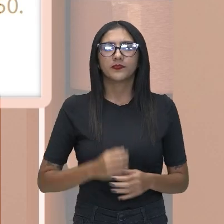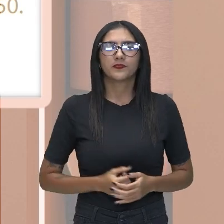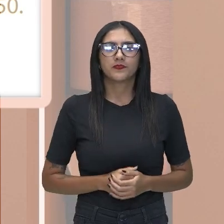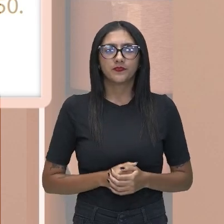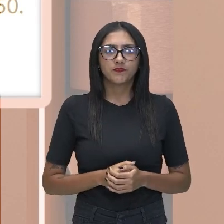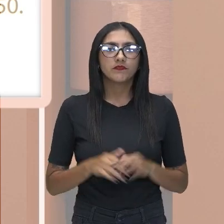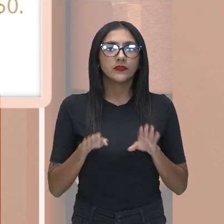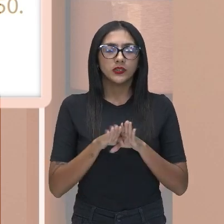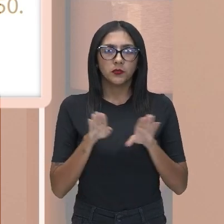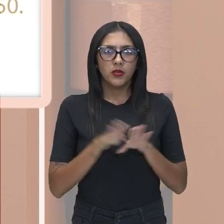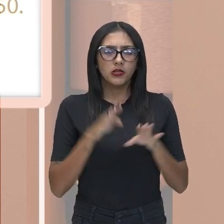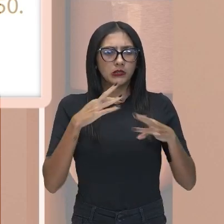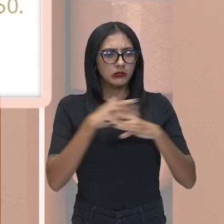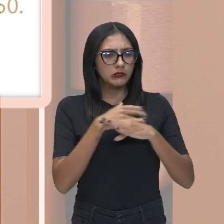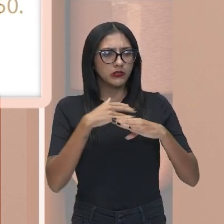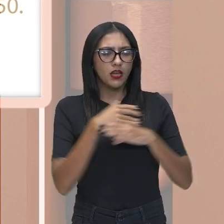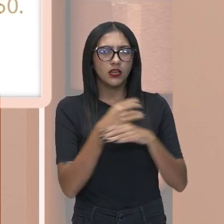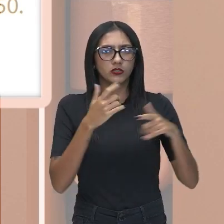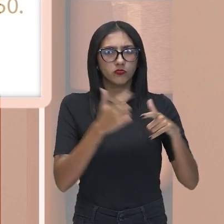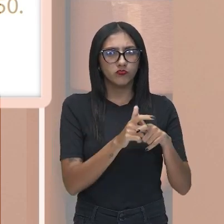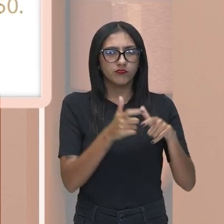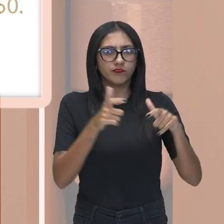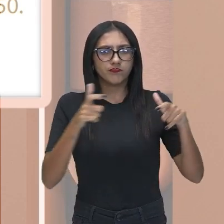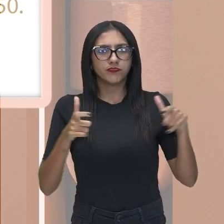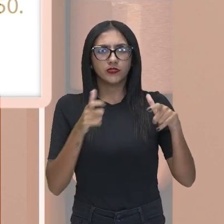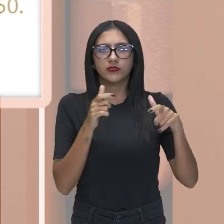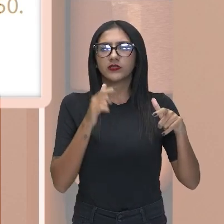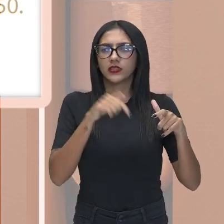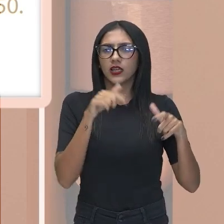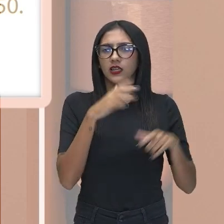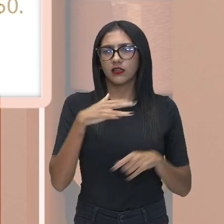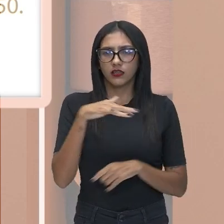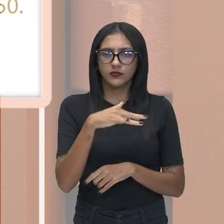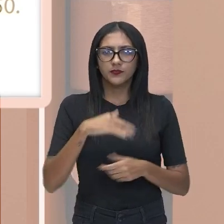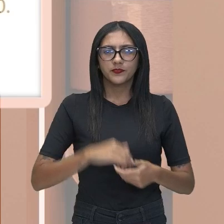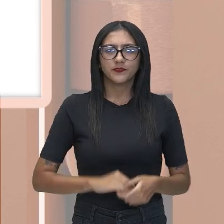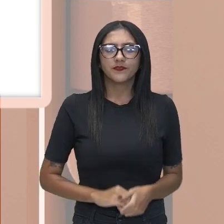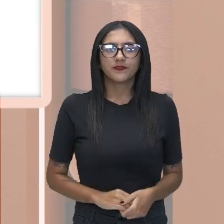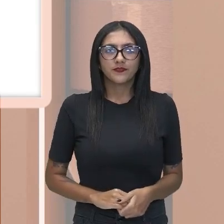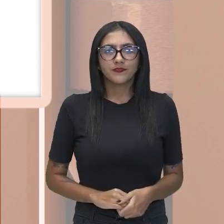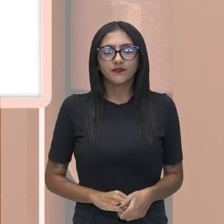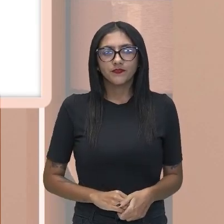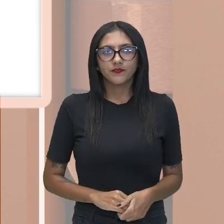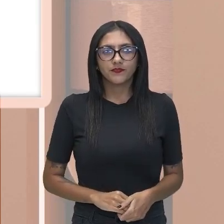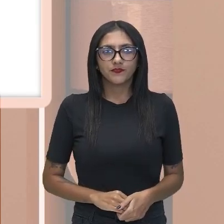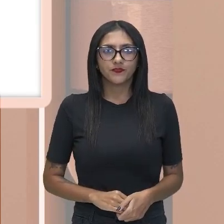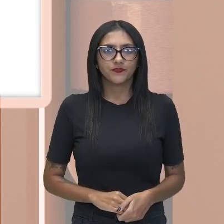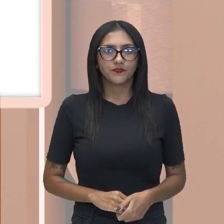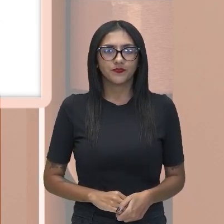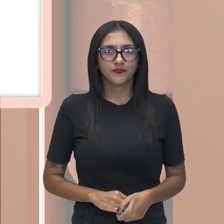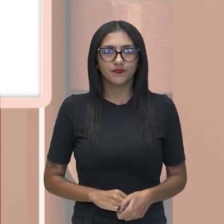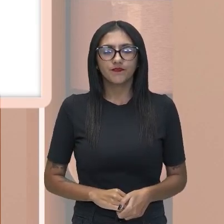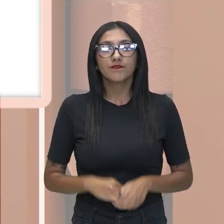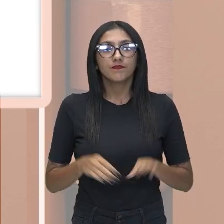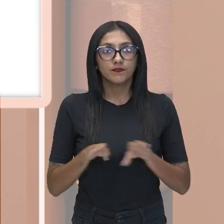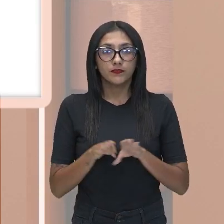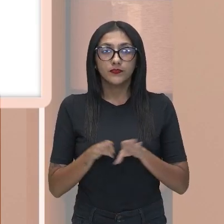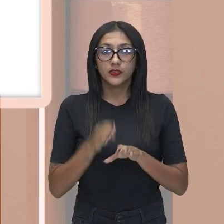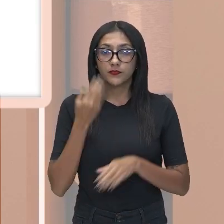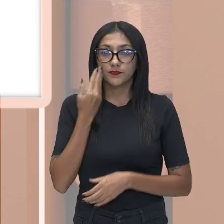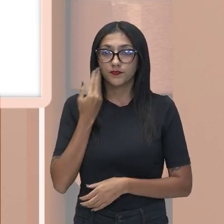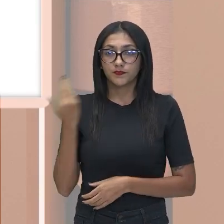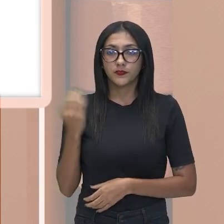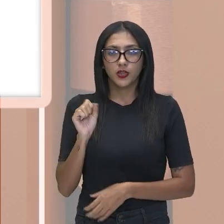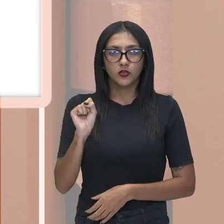das grandes cidades na região. Então, nós temos ainda na região sul